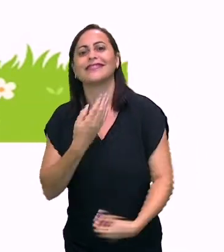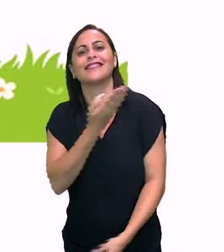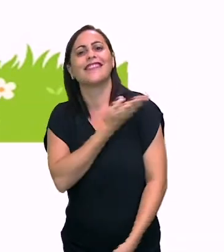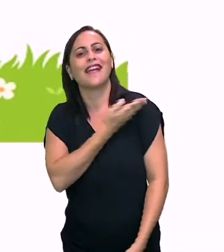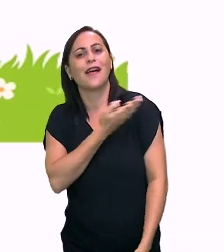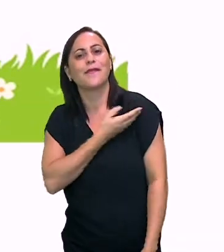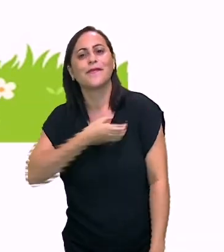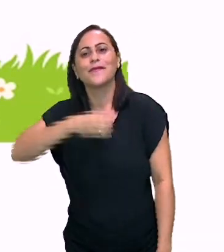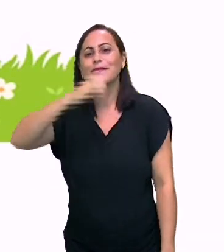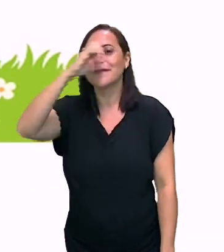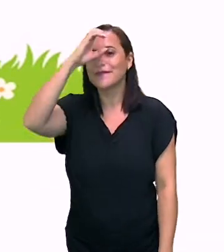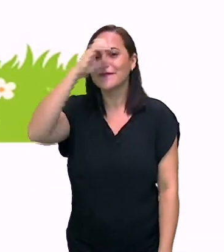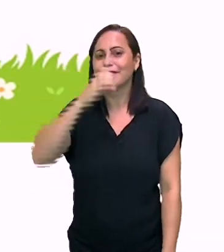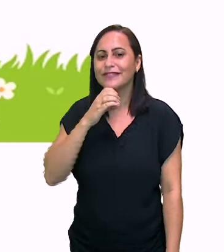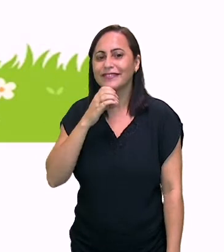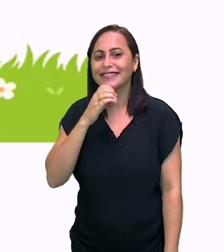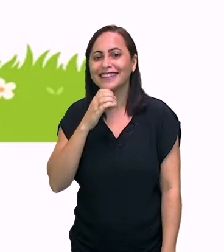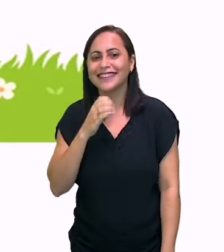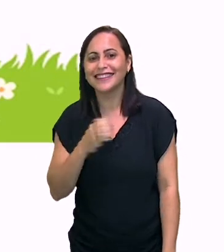freguês,